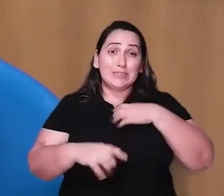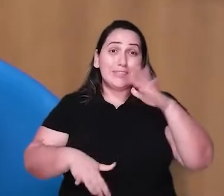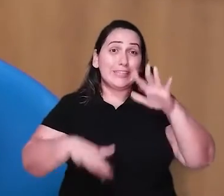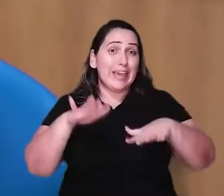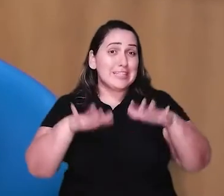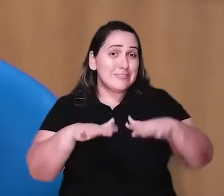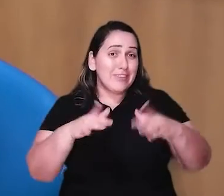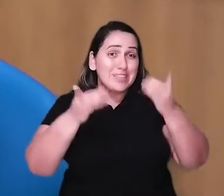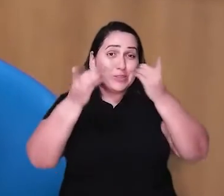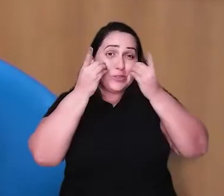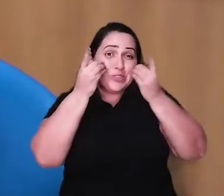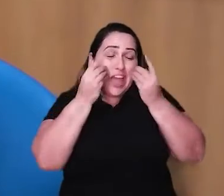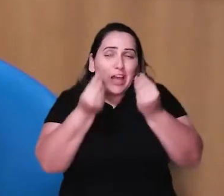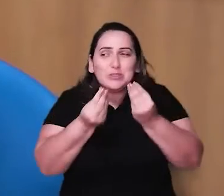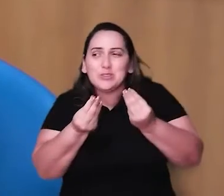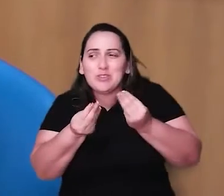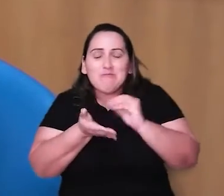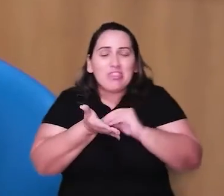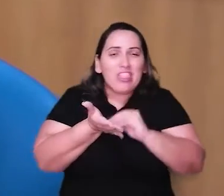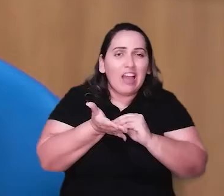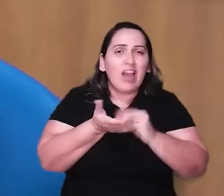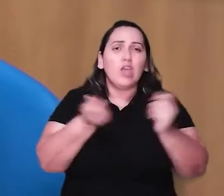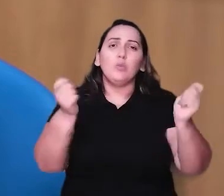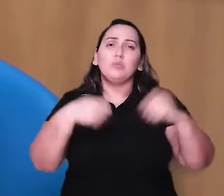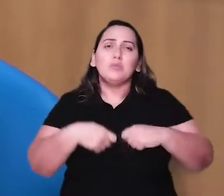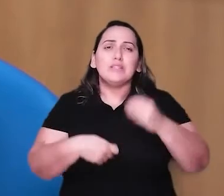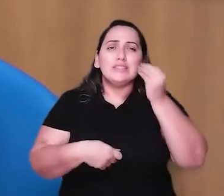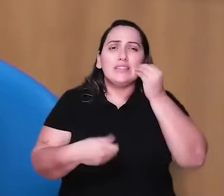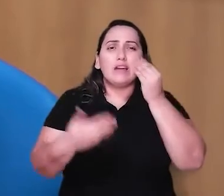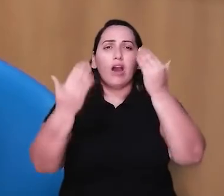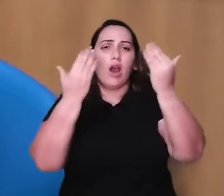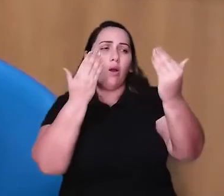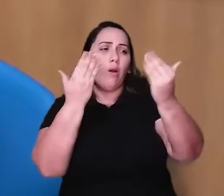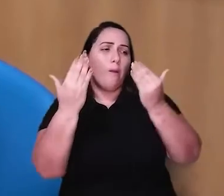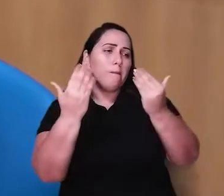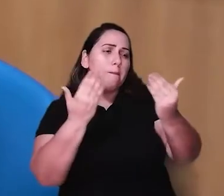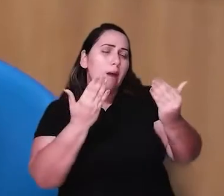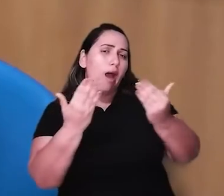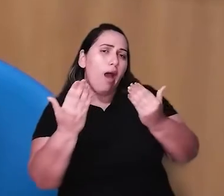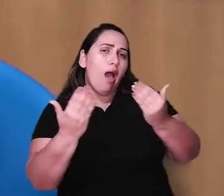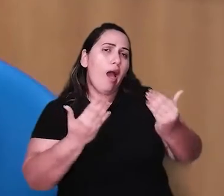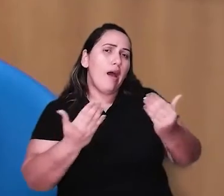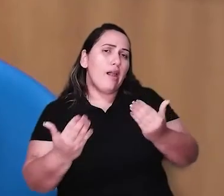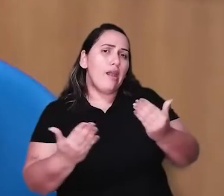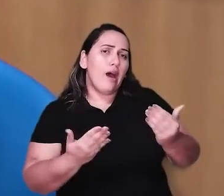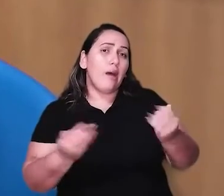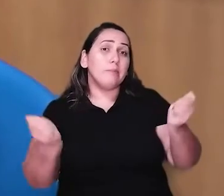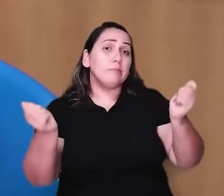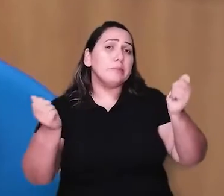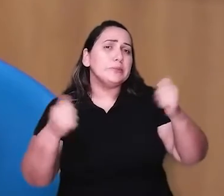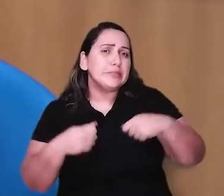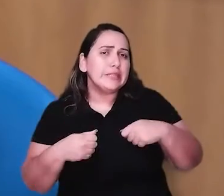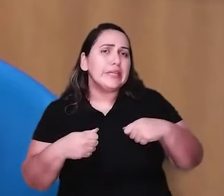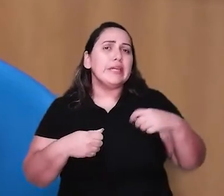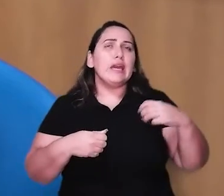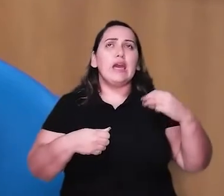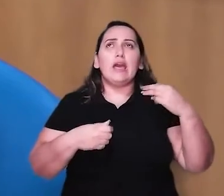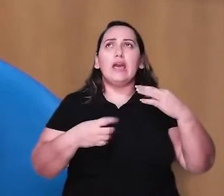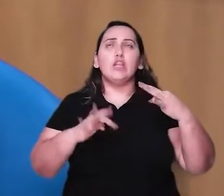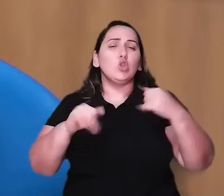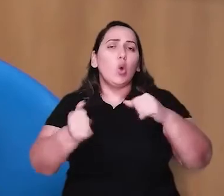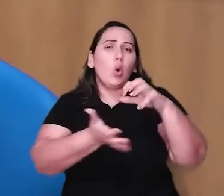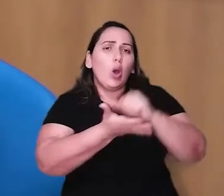pelos espaços de poder dentro de cada um desses municípios, desses locais. E eu tive que fazer um trabalho